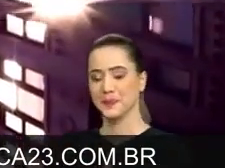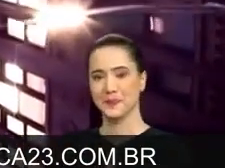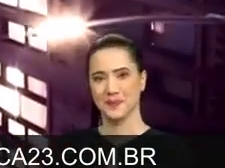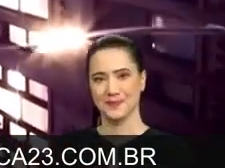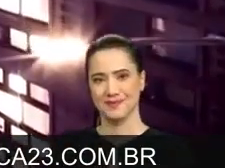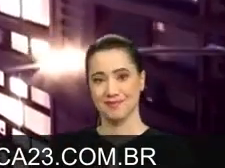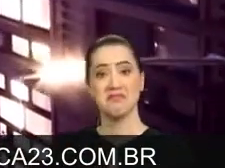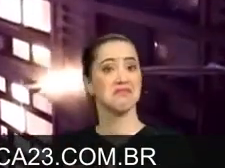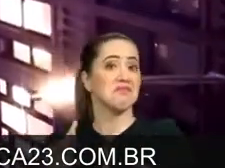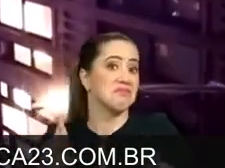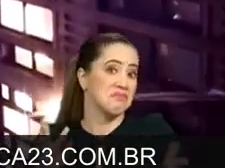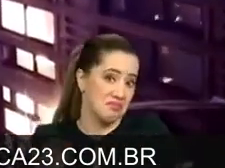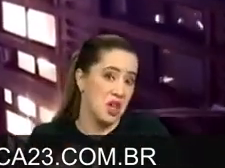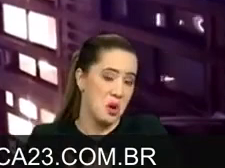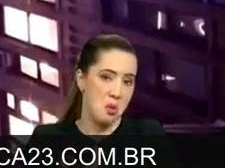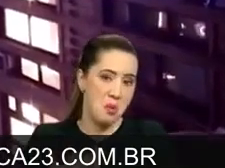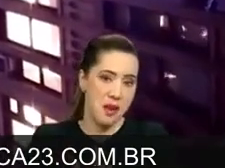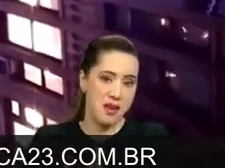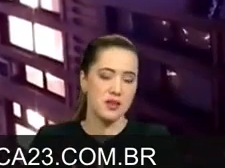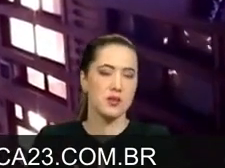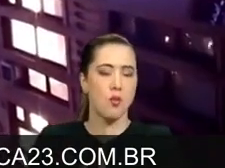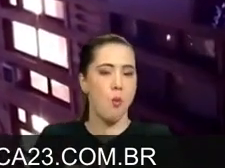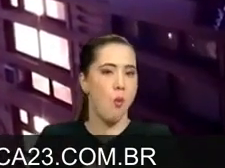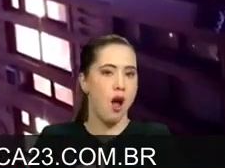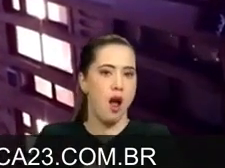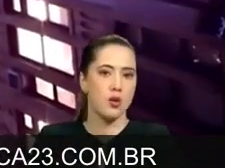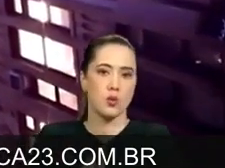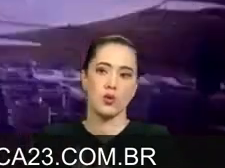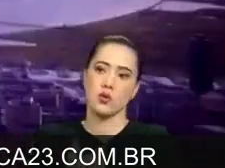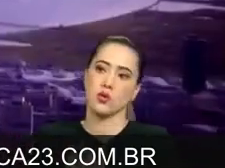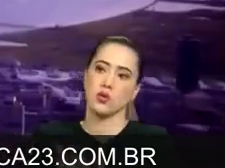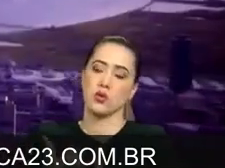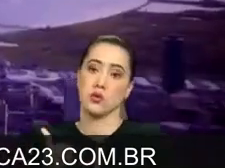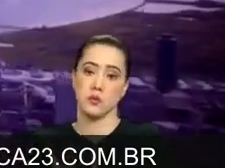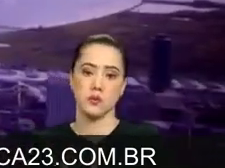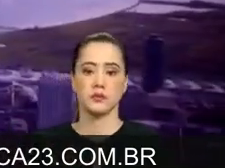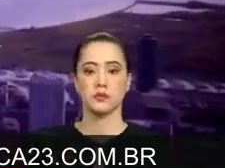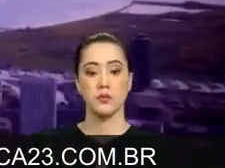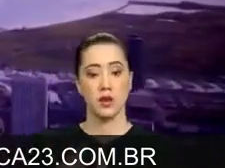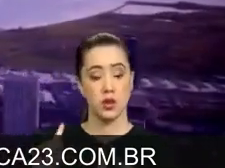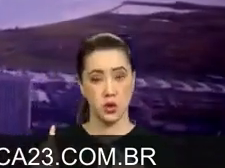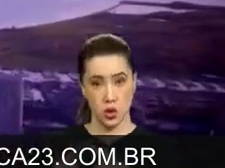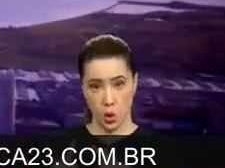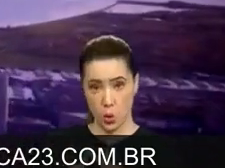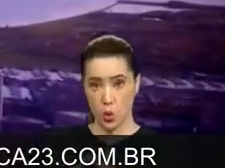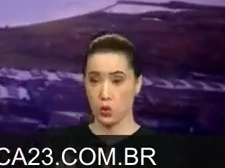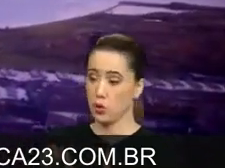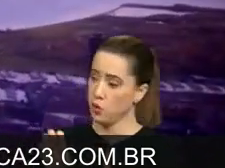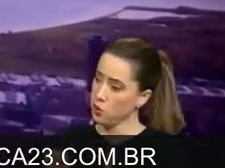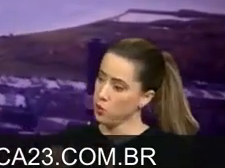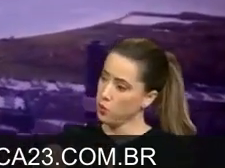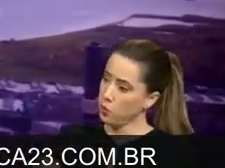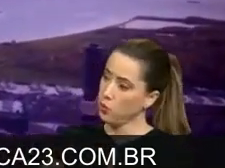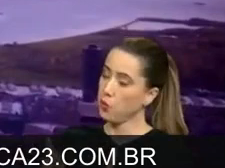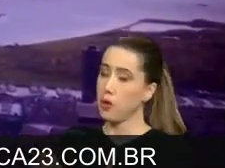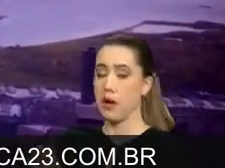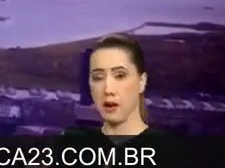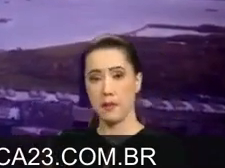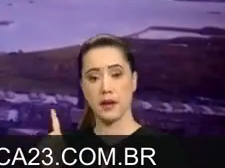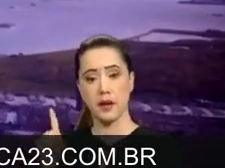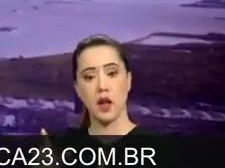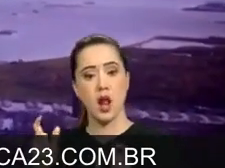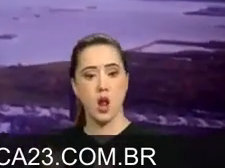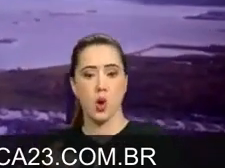os primeiros modelos saiam da fábrica a partir de 2026. De acordo com a Embraer, o local se beneficia